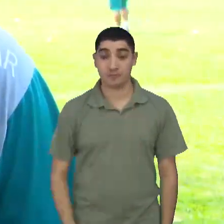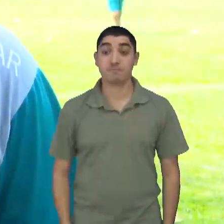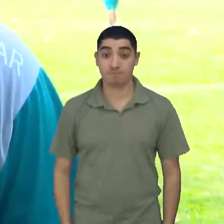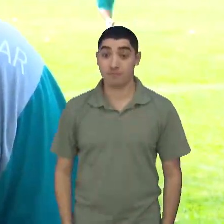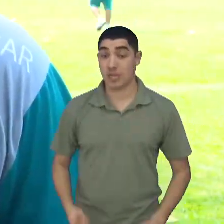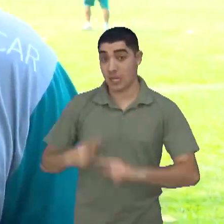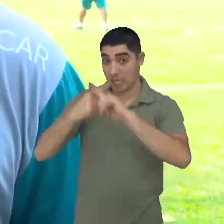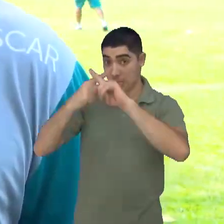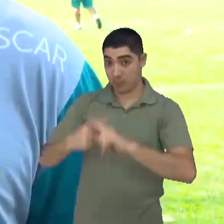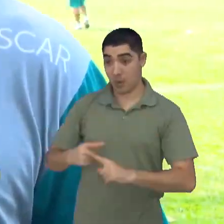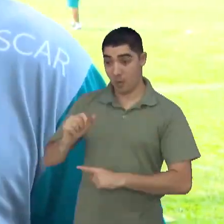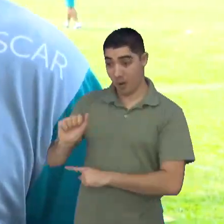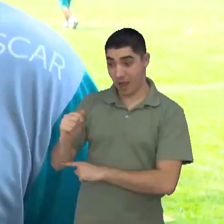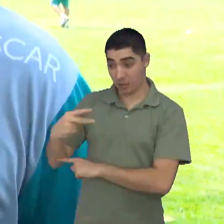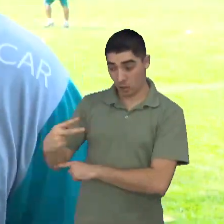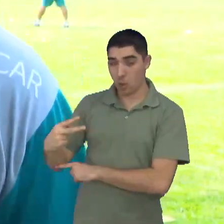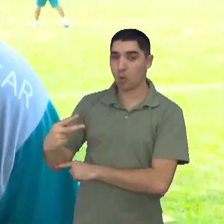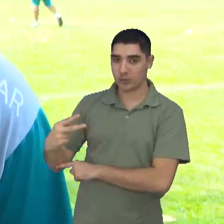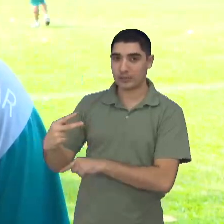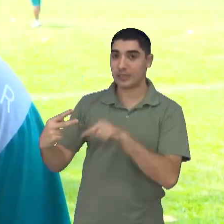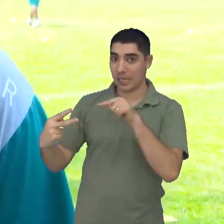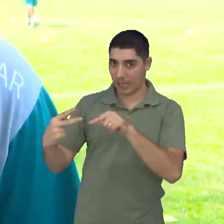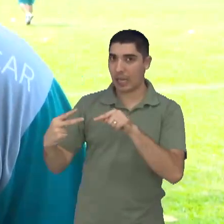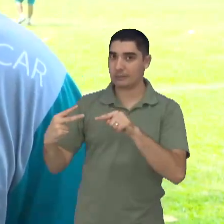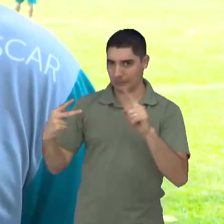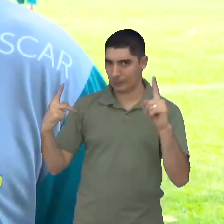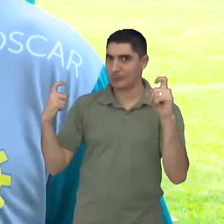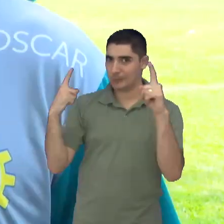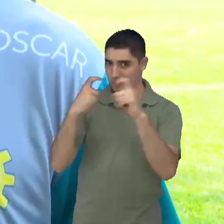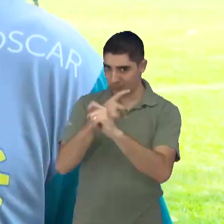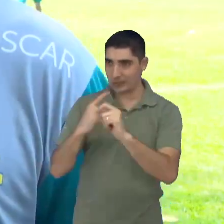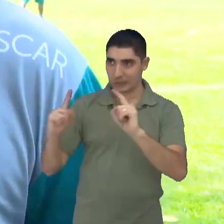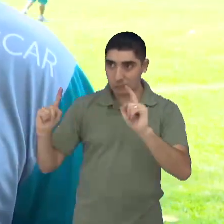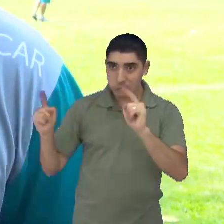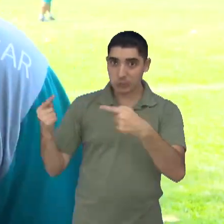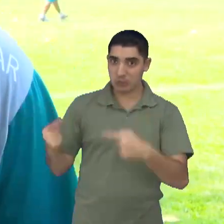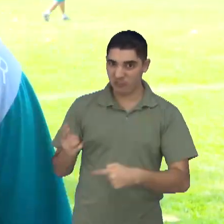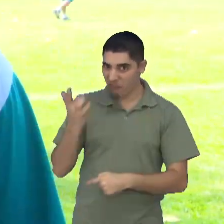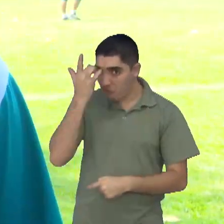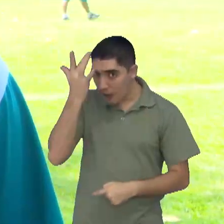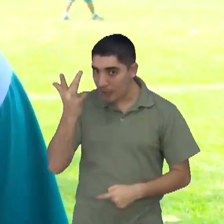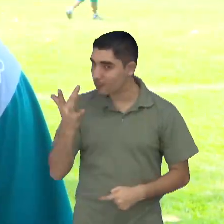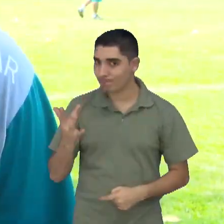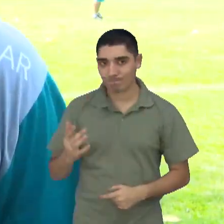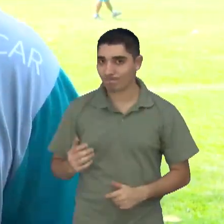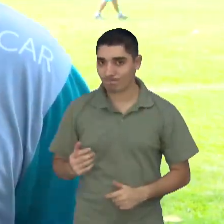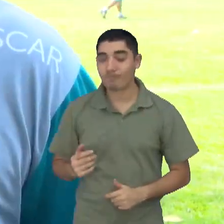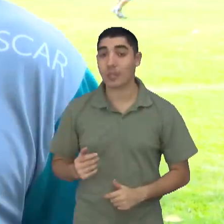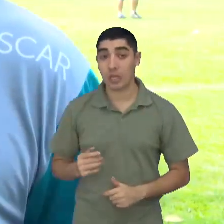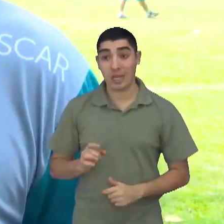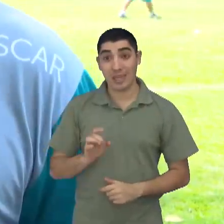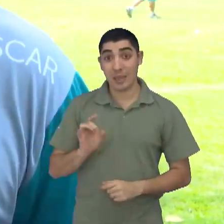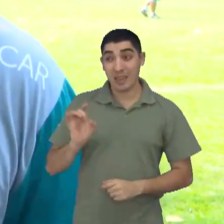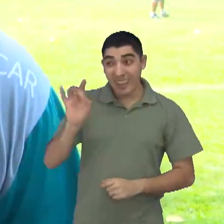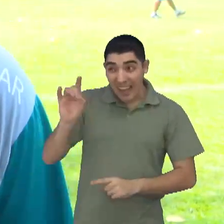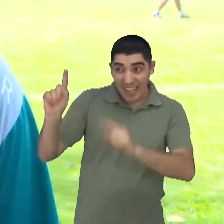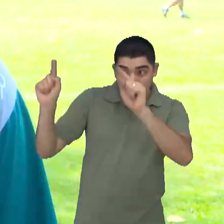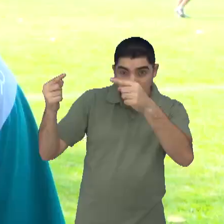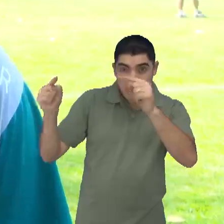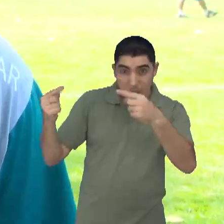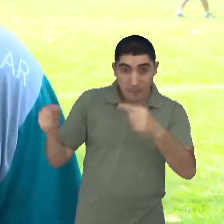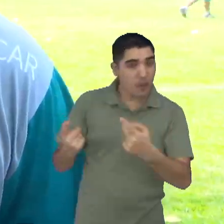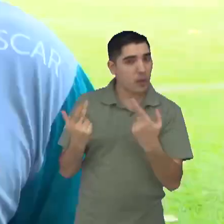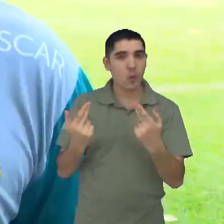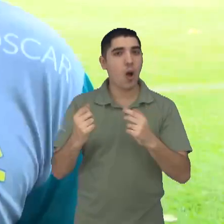como você falou, é um nível bem elevado, né? Não vai ter jogo fácil, então cada jogo tem que ser uma final, né? Como a gente fez na